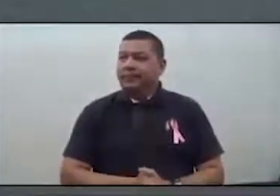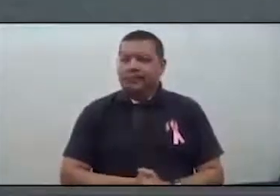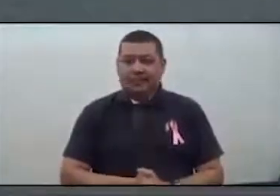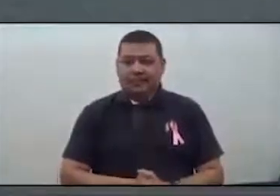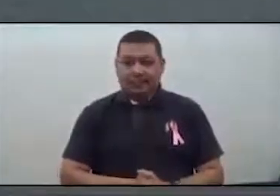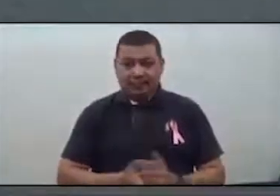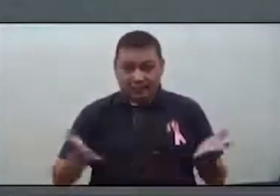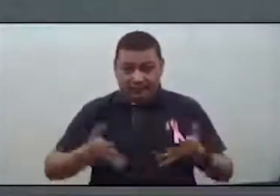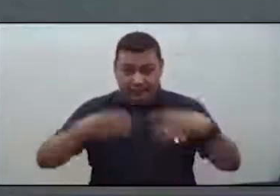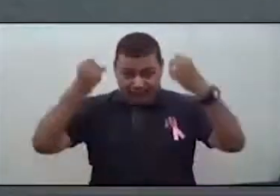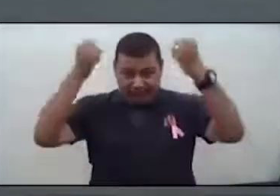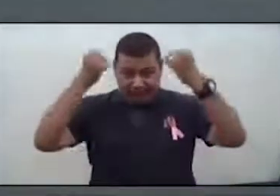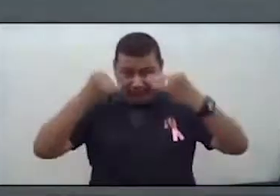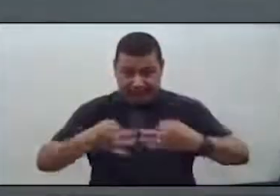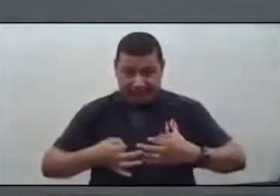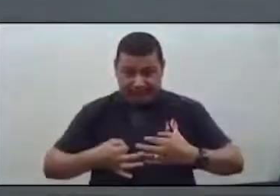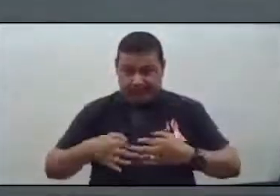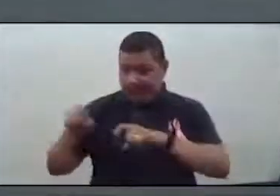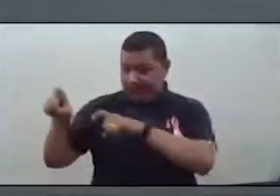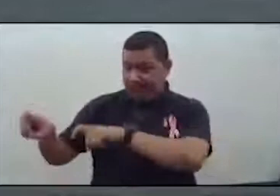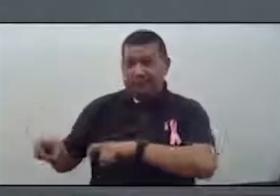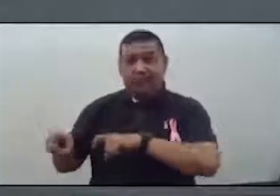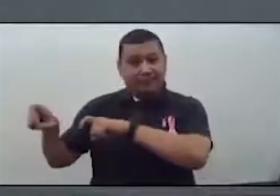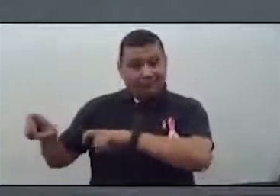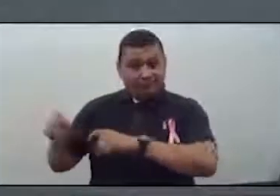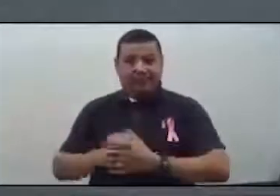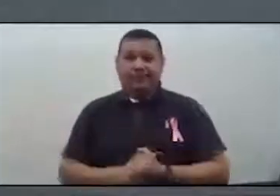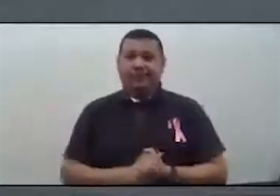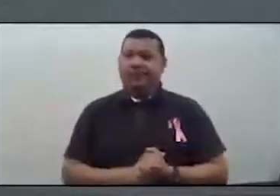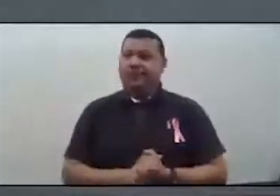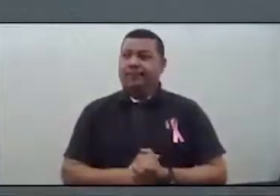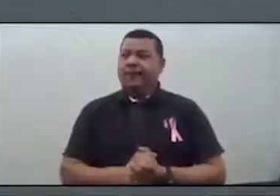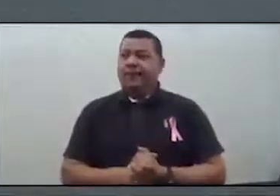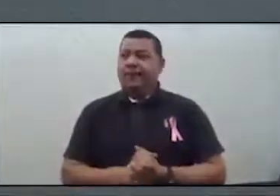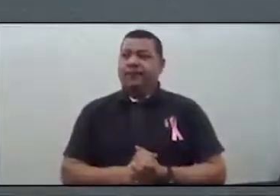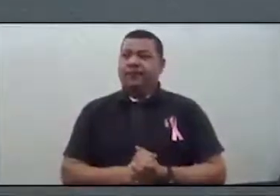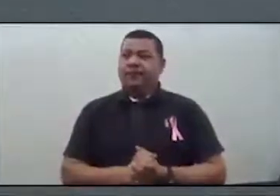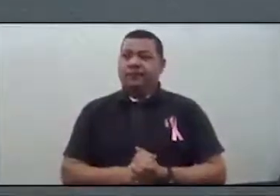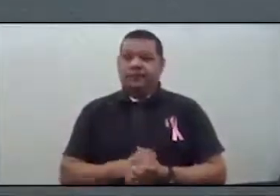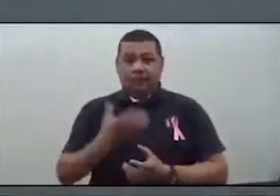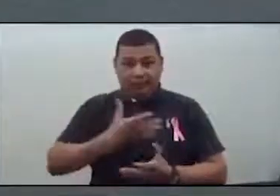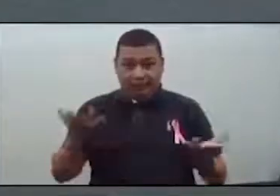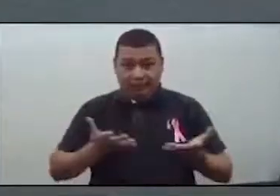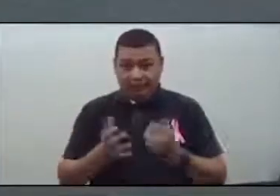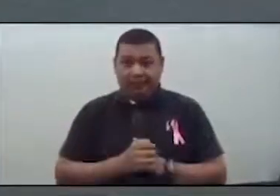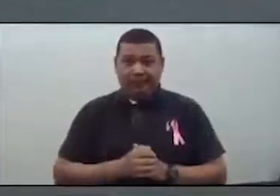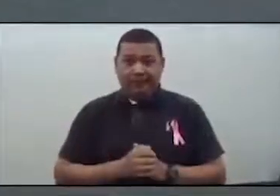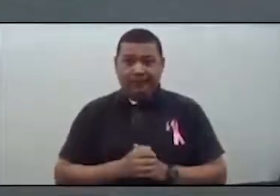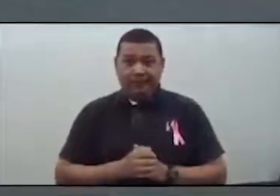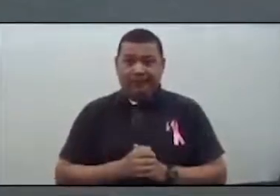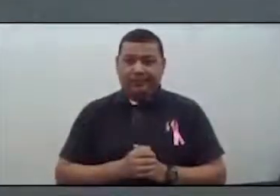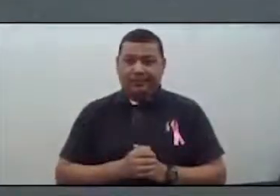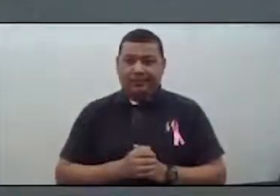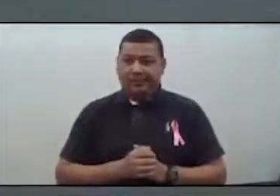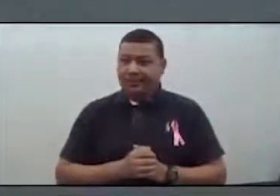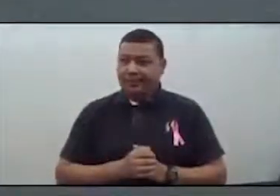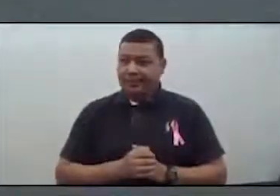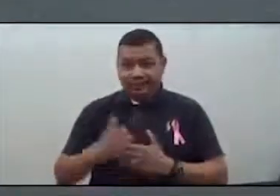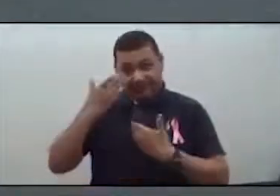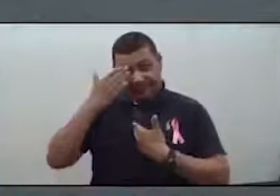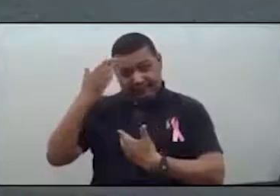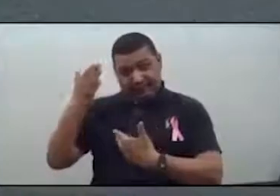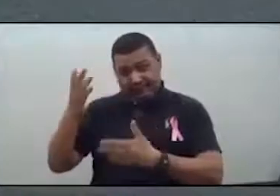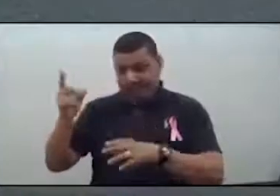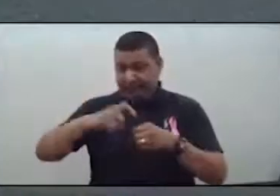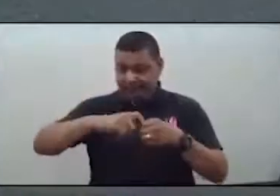Falando um pouquinho agora de agricultura familiar, Pichek, queria aqui agradecer a parceria da Câmara